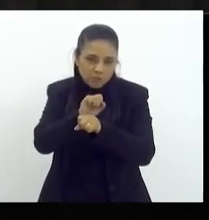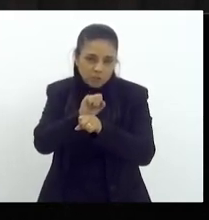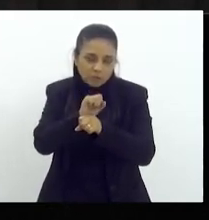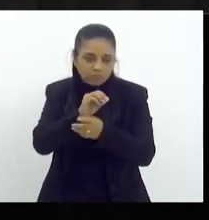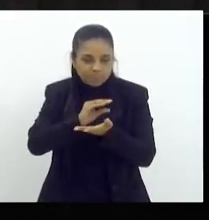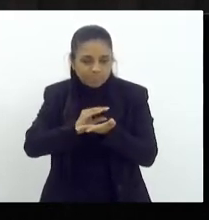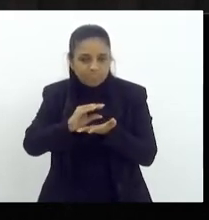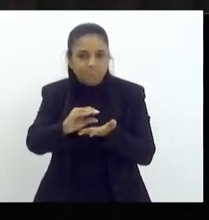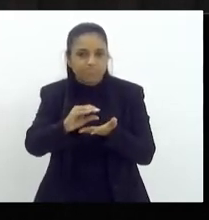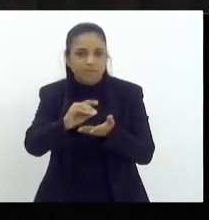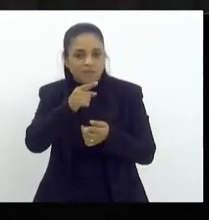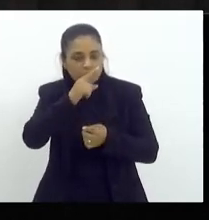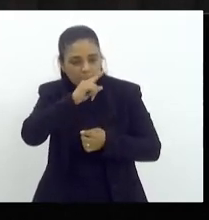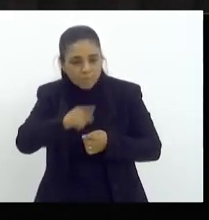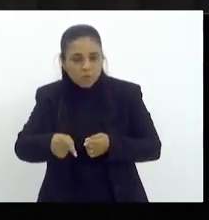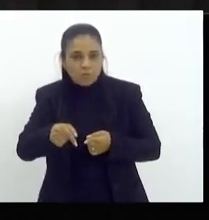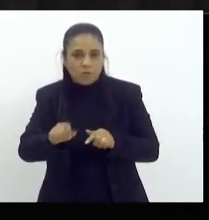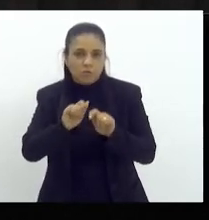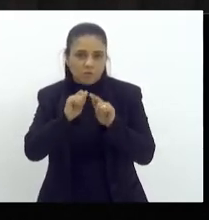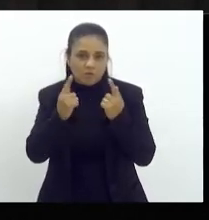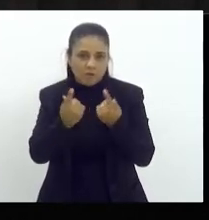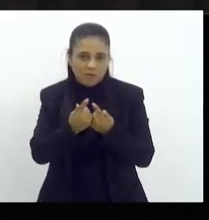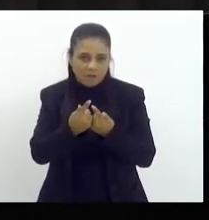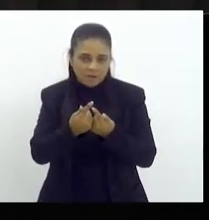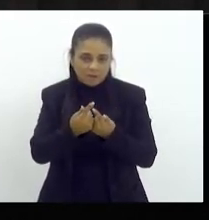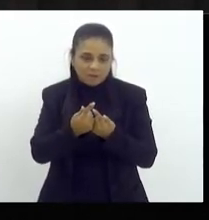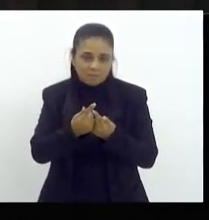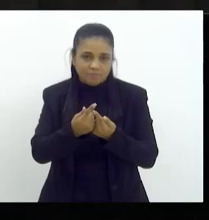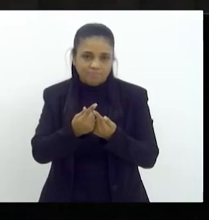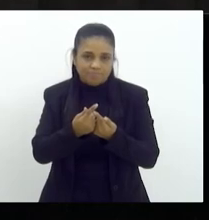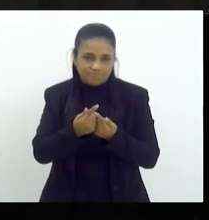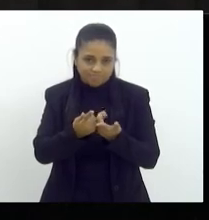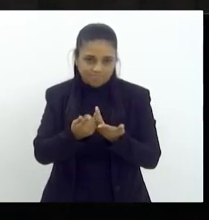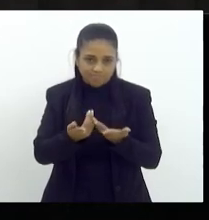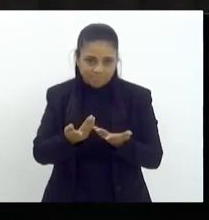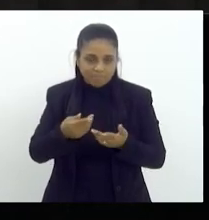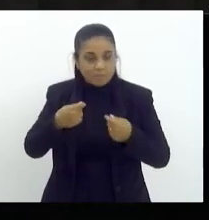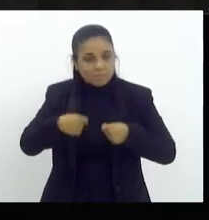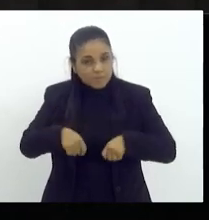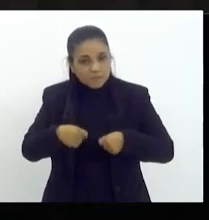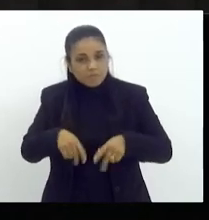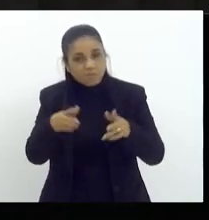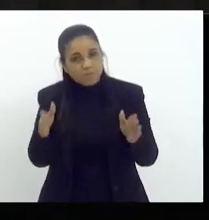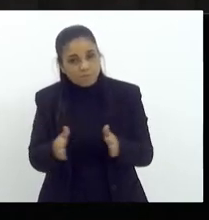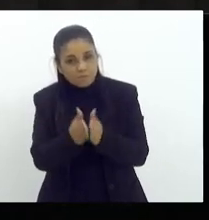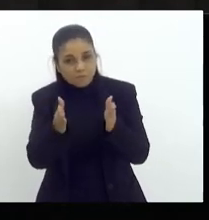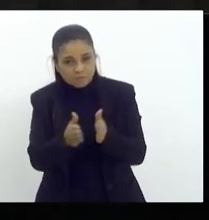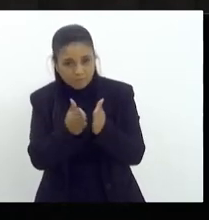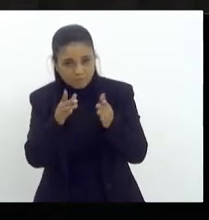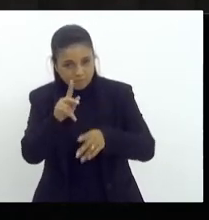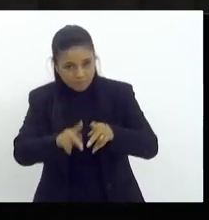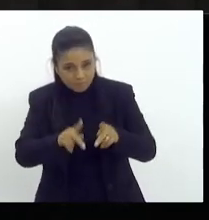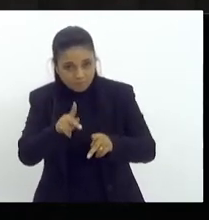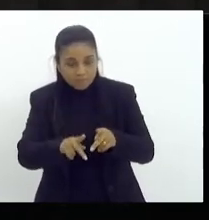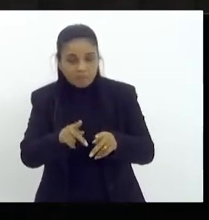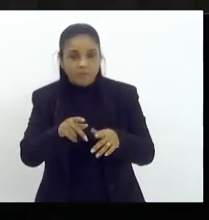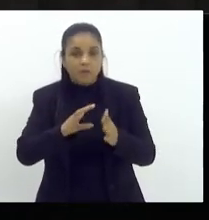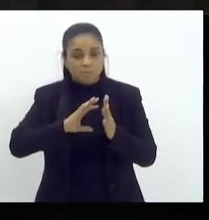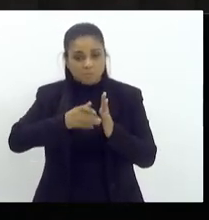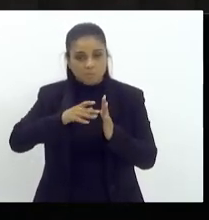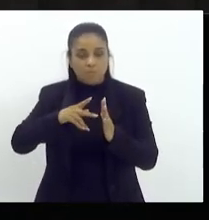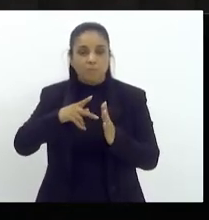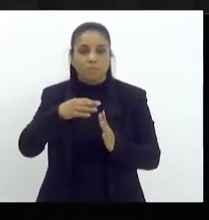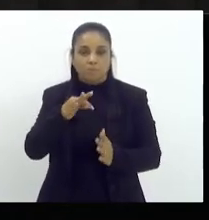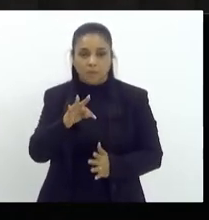aqui por essa casa essa transferência de renda para quem mais precisa Isso o posto a bancada do PT